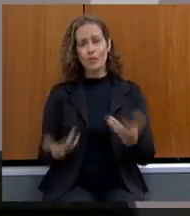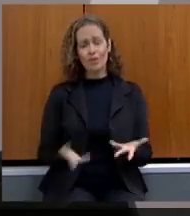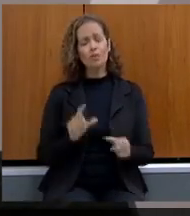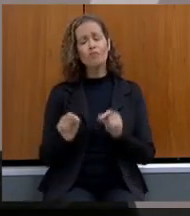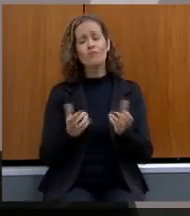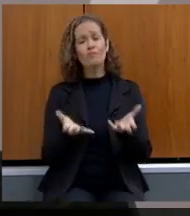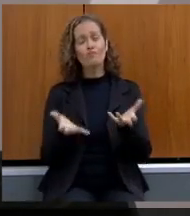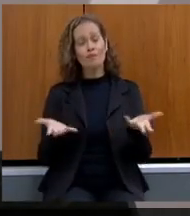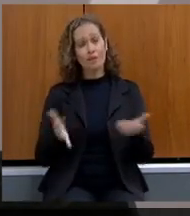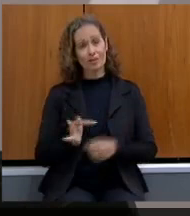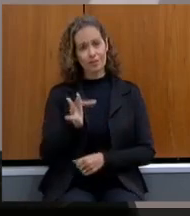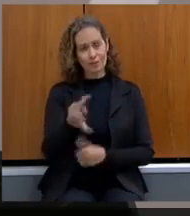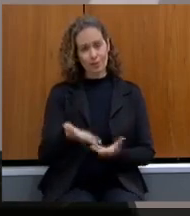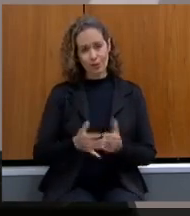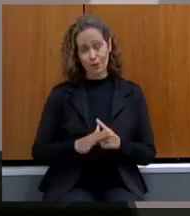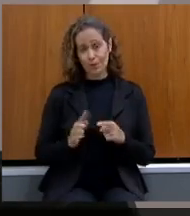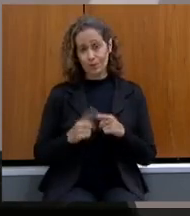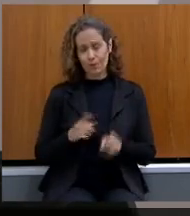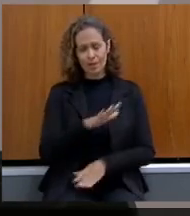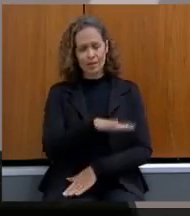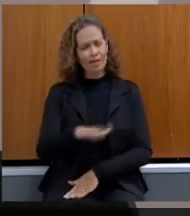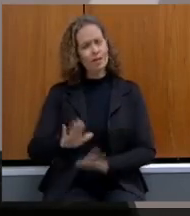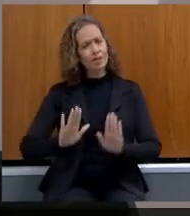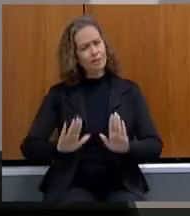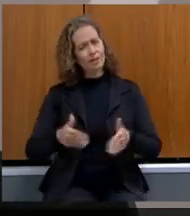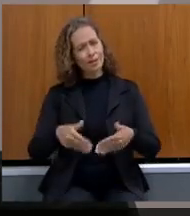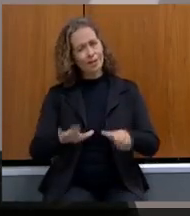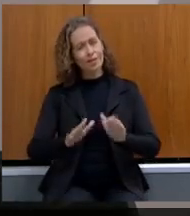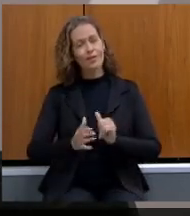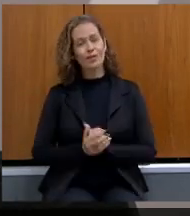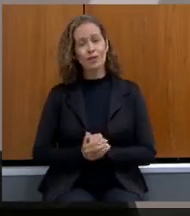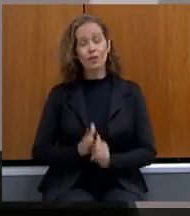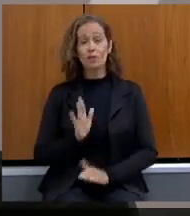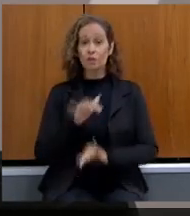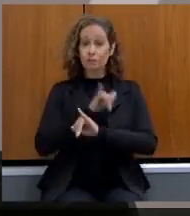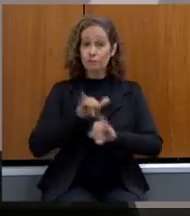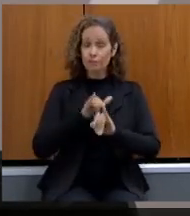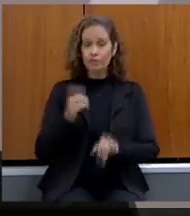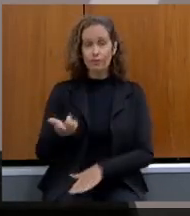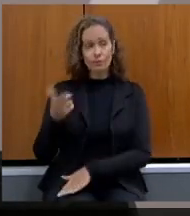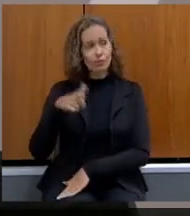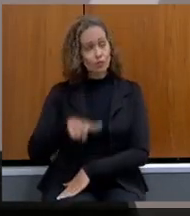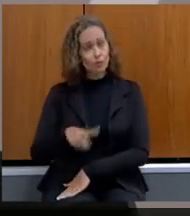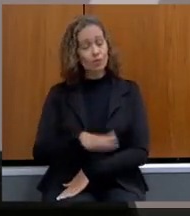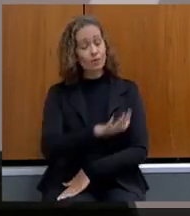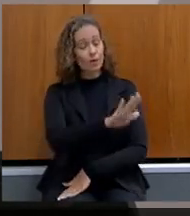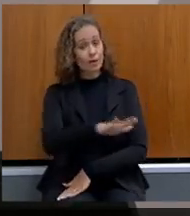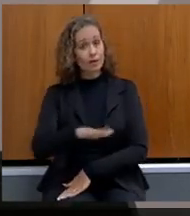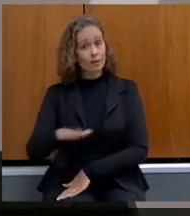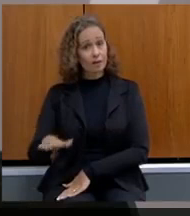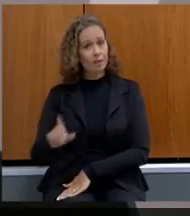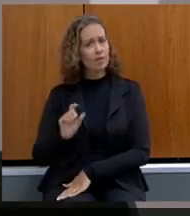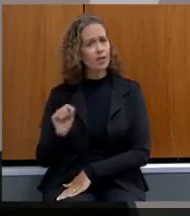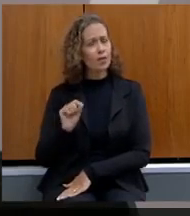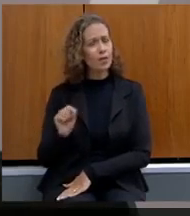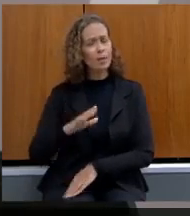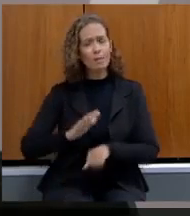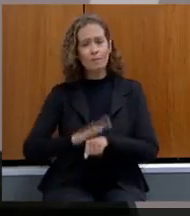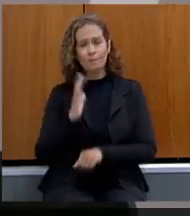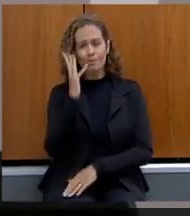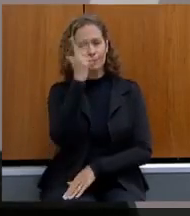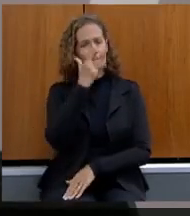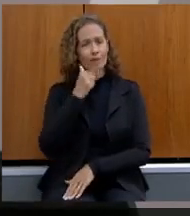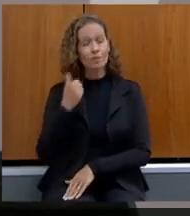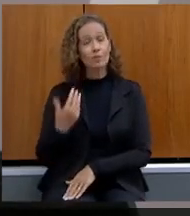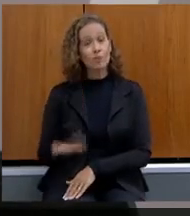escolhe o que que eles querem mas com crianças vão mexer com ele não deixa quieto lá porque como eu disse você e a criança o que ela tem de mais bonito